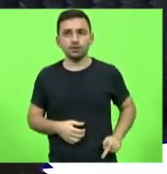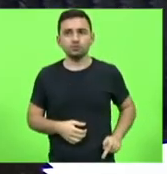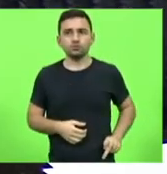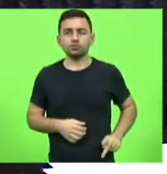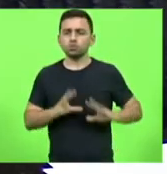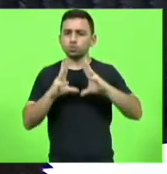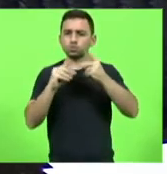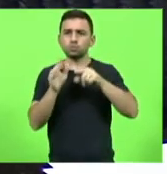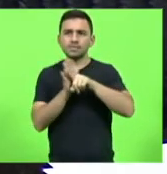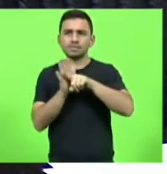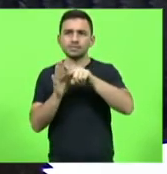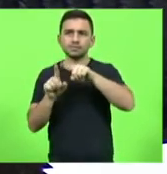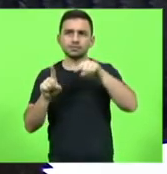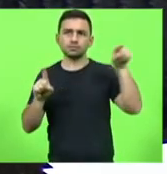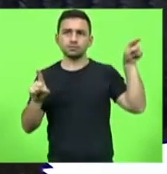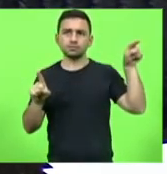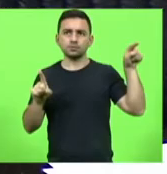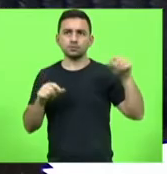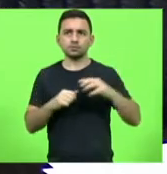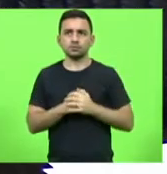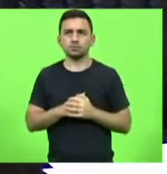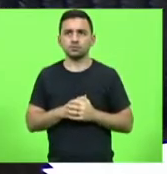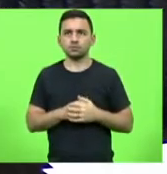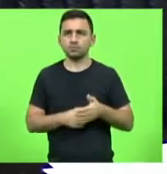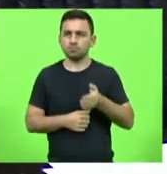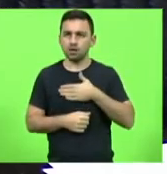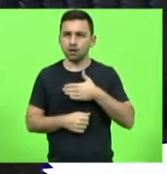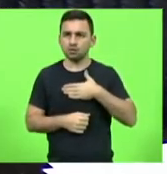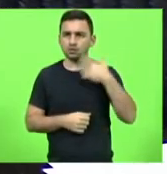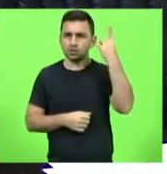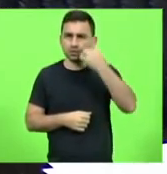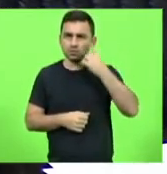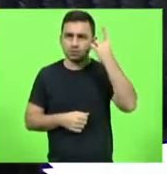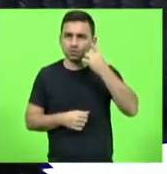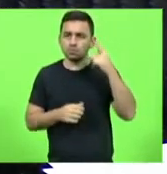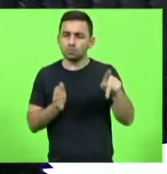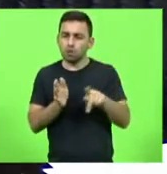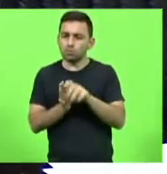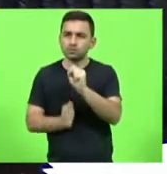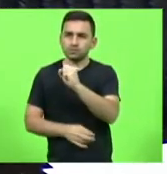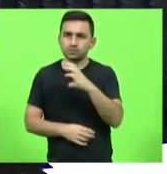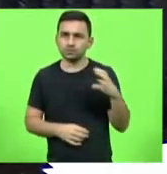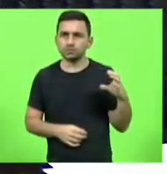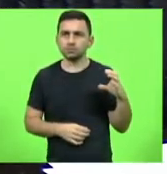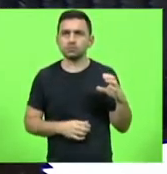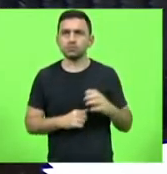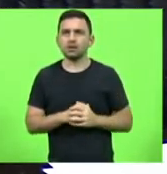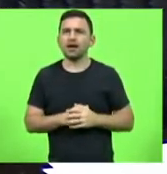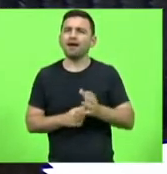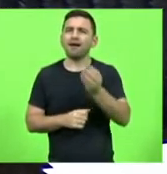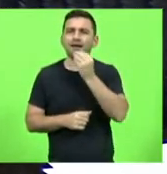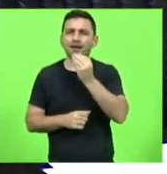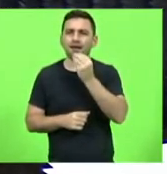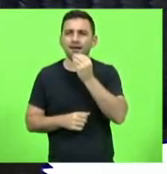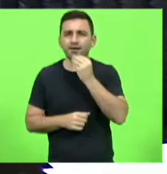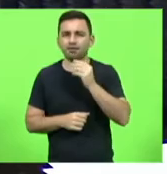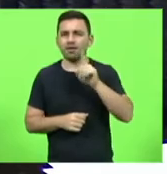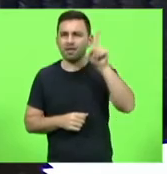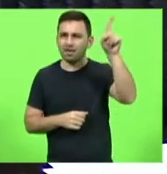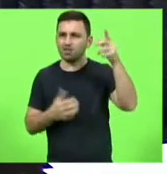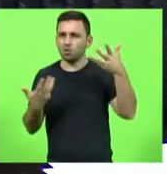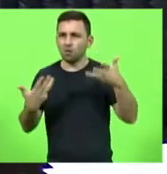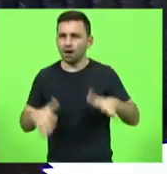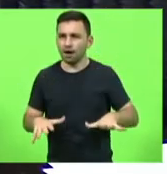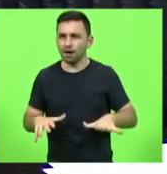inaceitável. Isso fere as expectativas nossa como parlamentar, dos catarinenses. E claro que ele não quer ficar mal. O presidente certamente